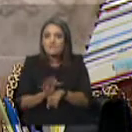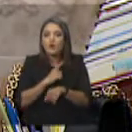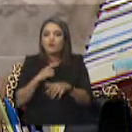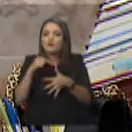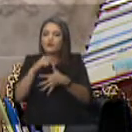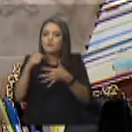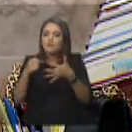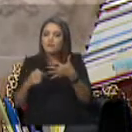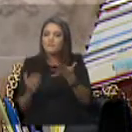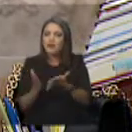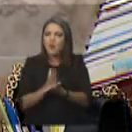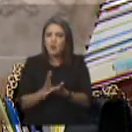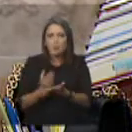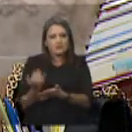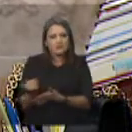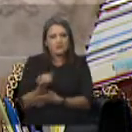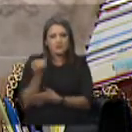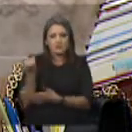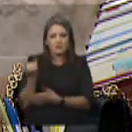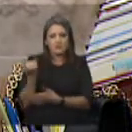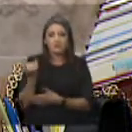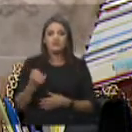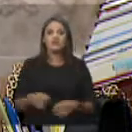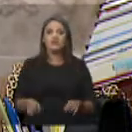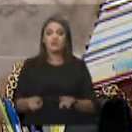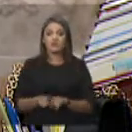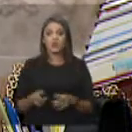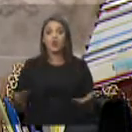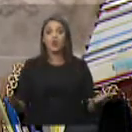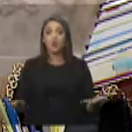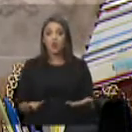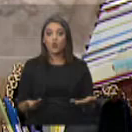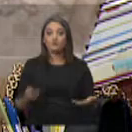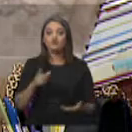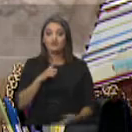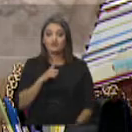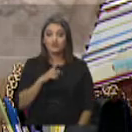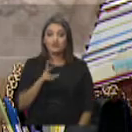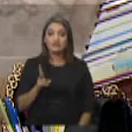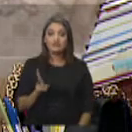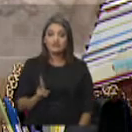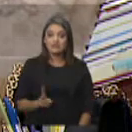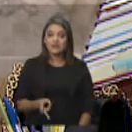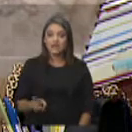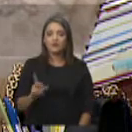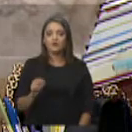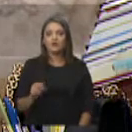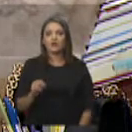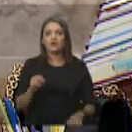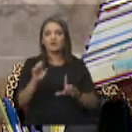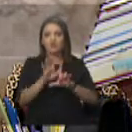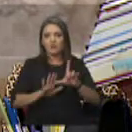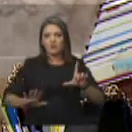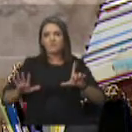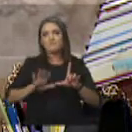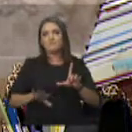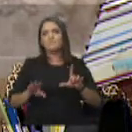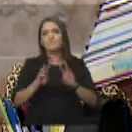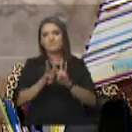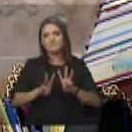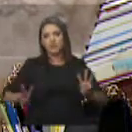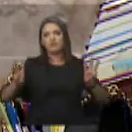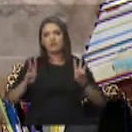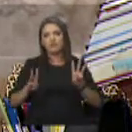elementos imprescindíveis. Não podemos esquecer que hoje há, sempre, no portal de transparência, todos